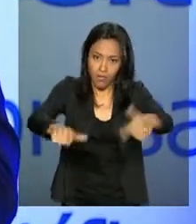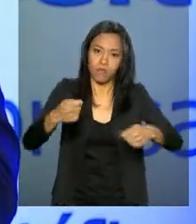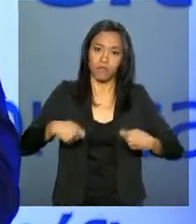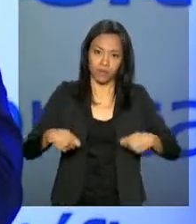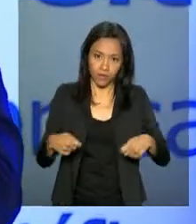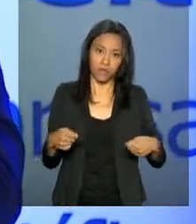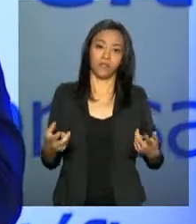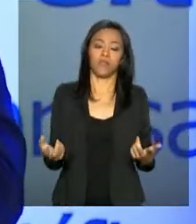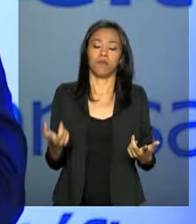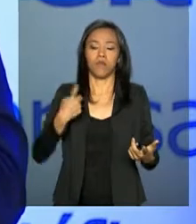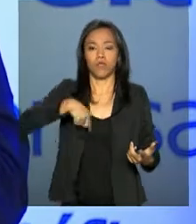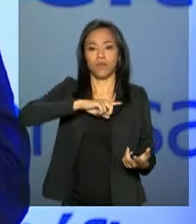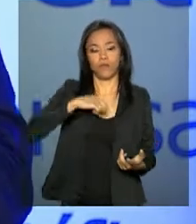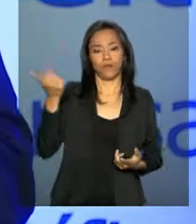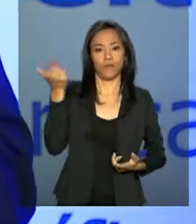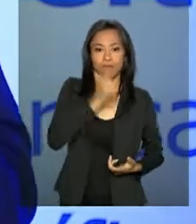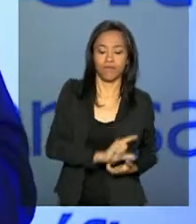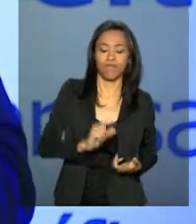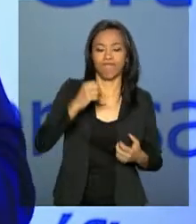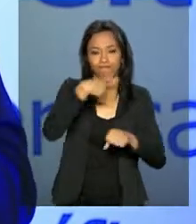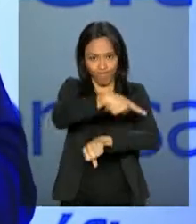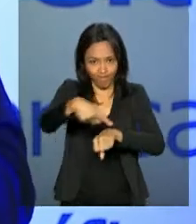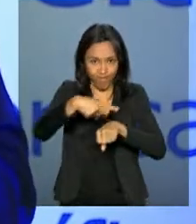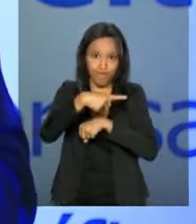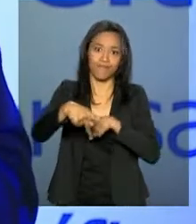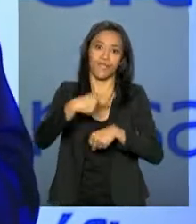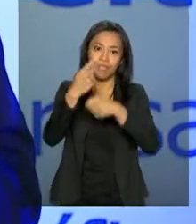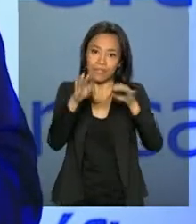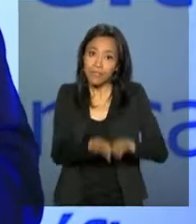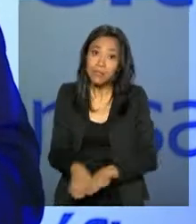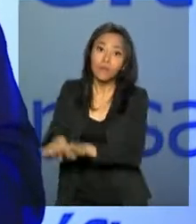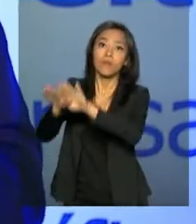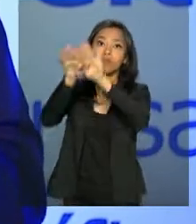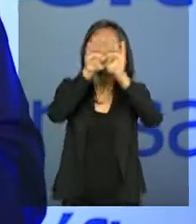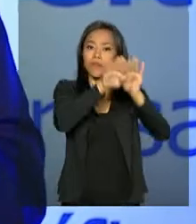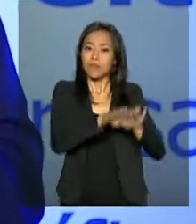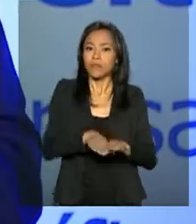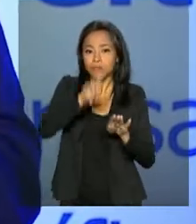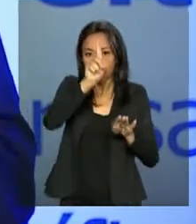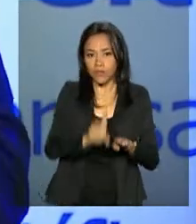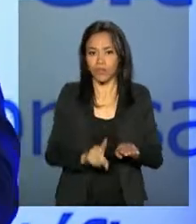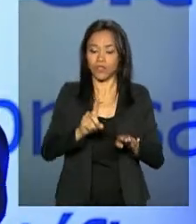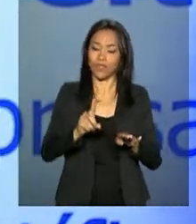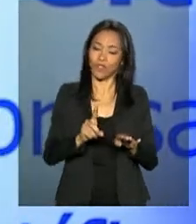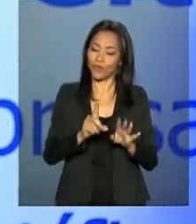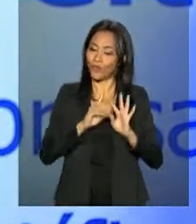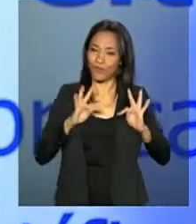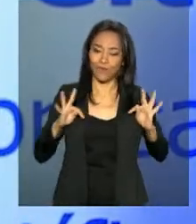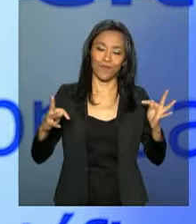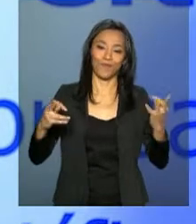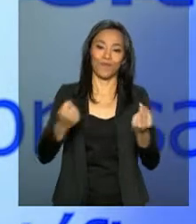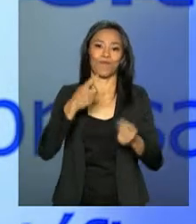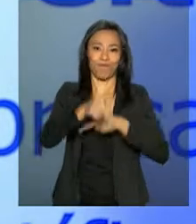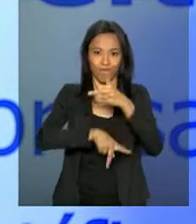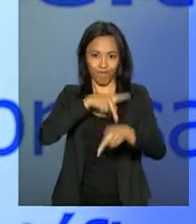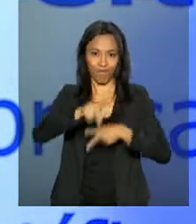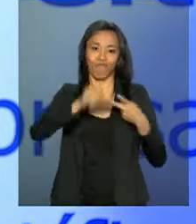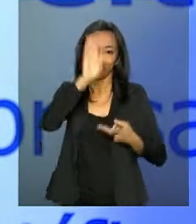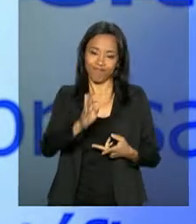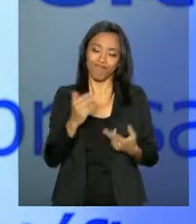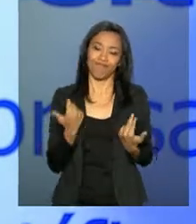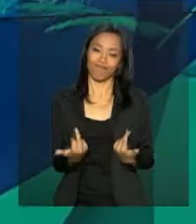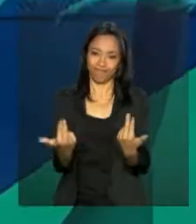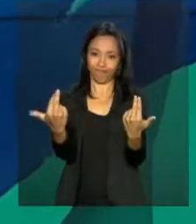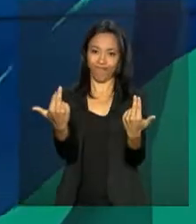de fato ter um país que seja igual e que os direitos de todos os brasileiros sejam